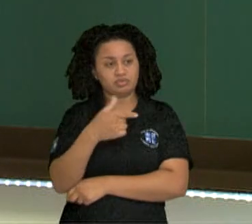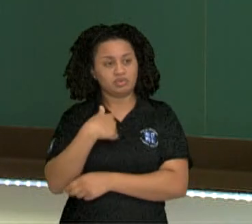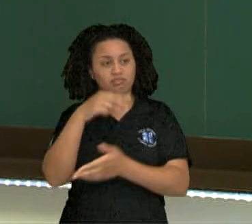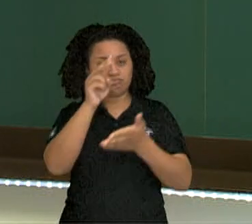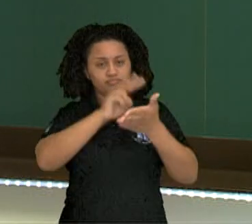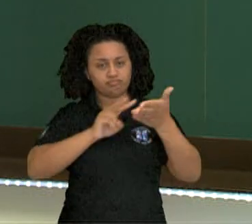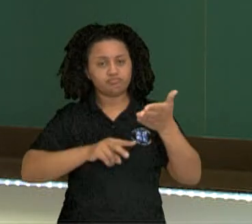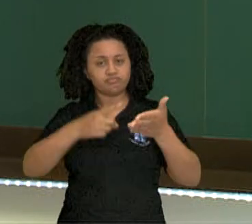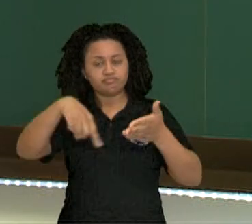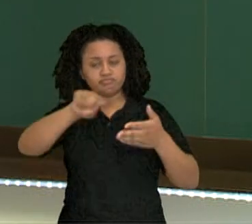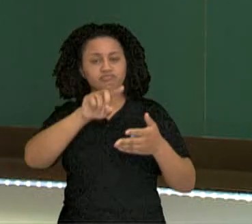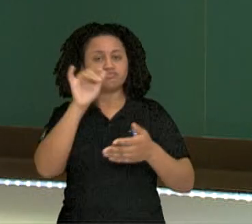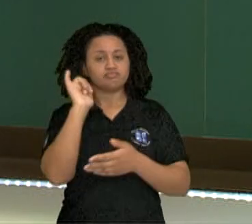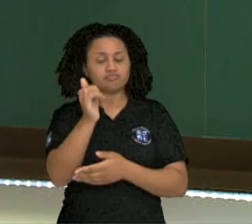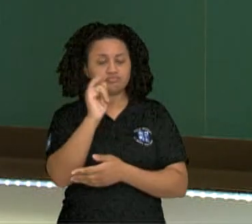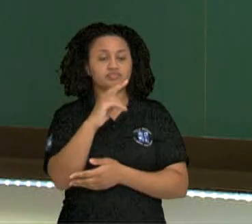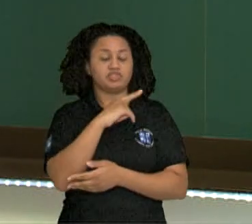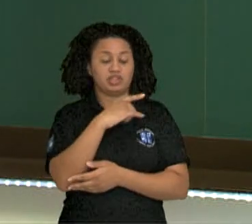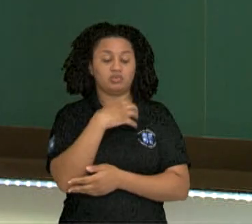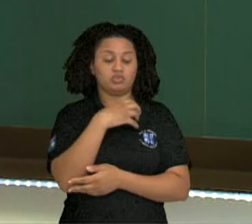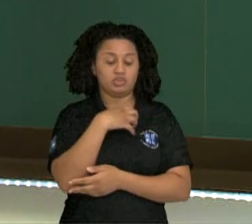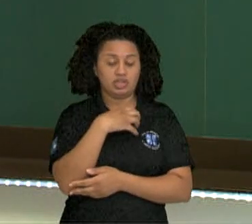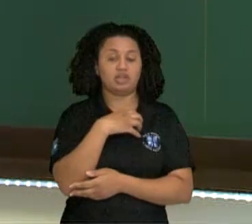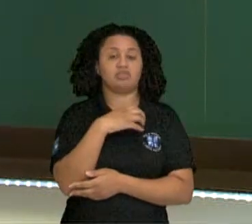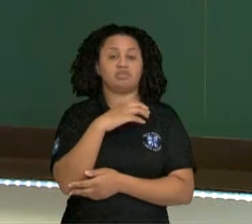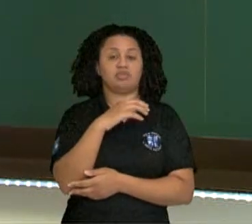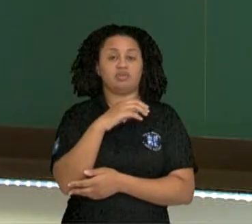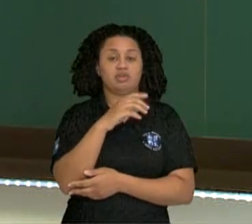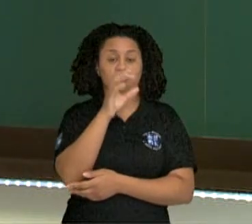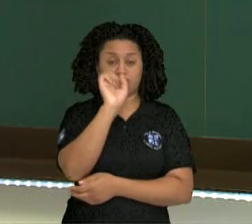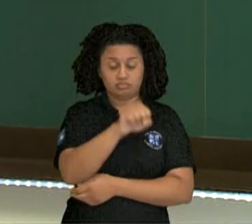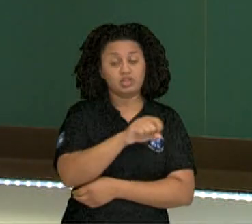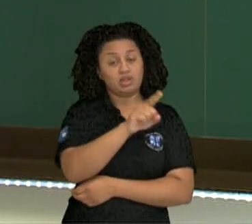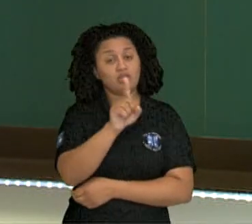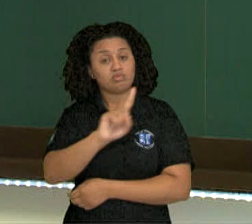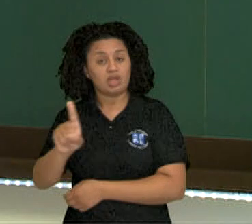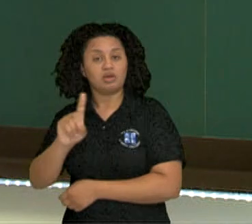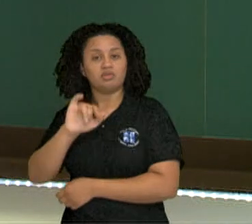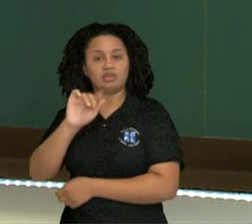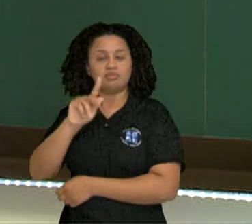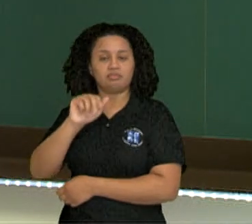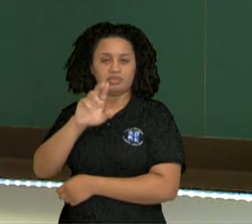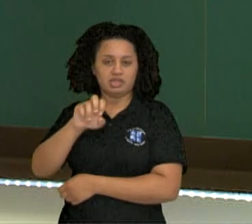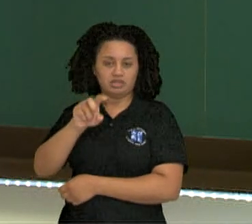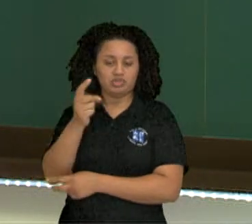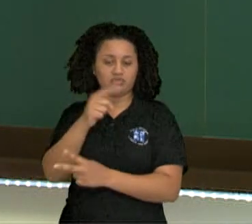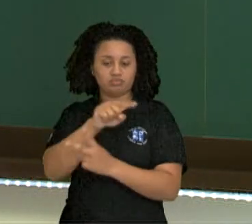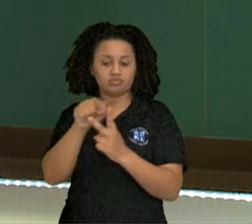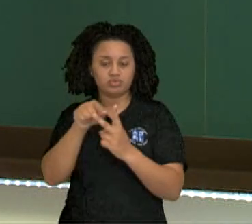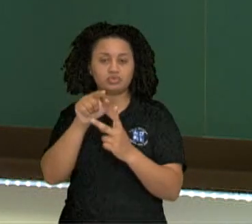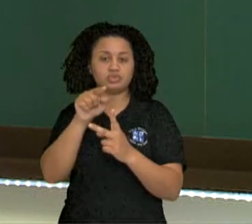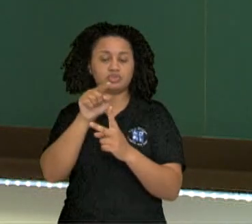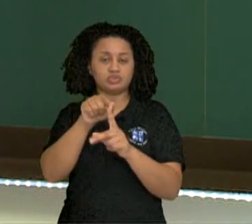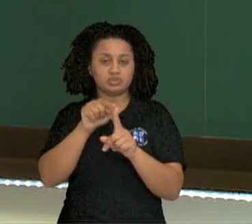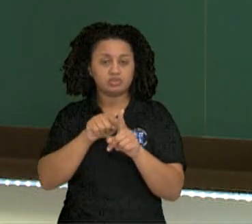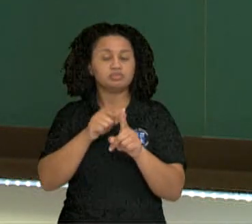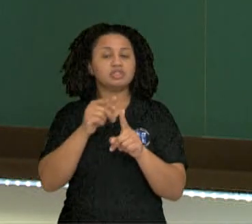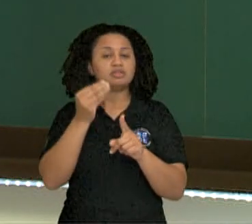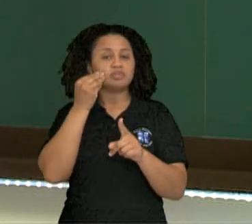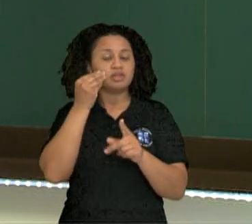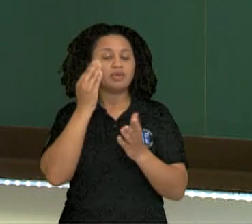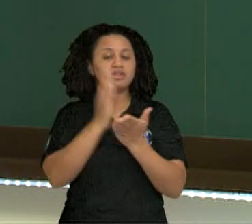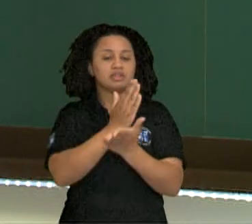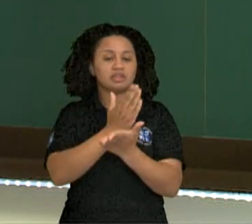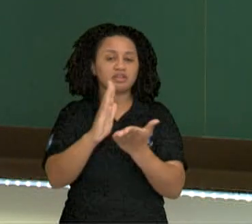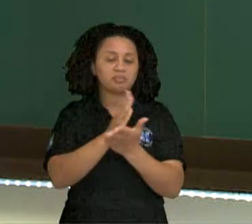nós temos o modo imperativo afirmativo e temos o modo imperativo negativo. Tente aí separar,